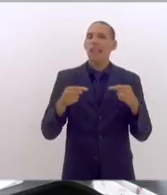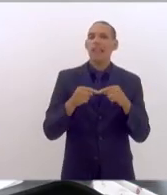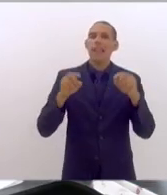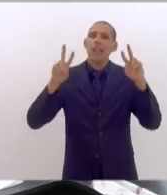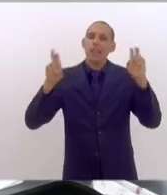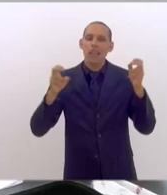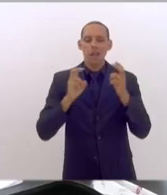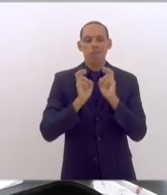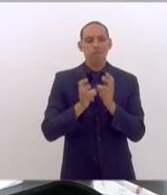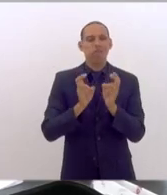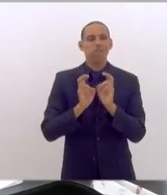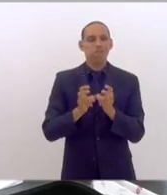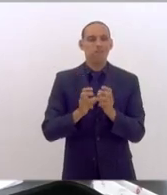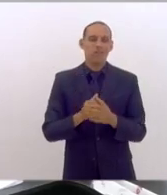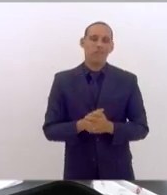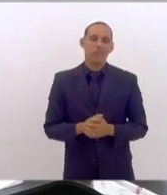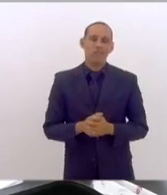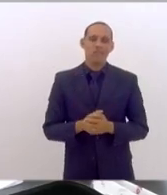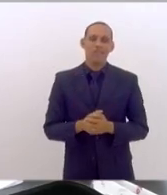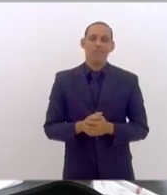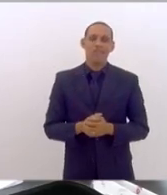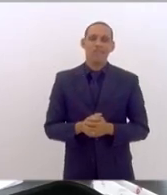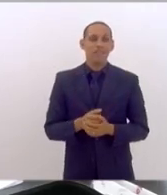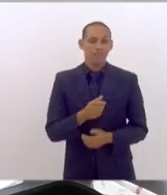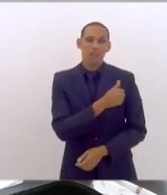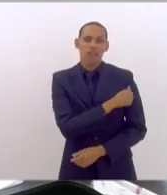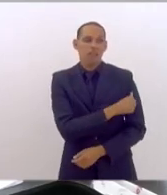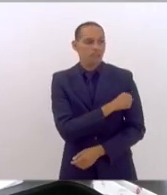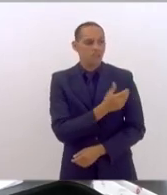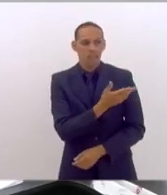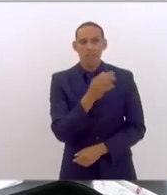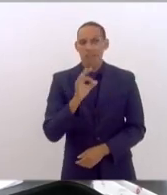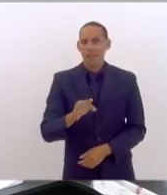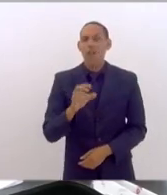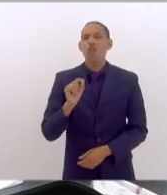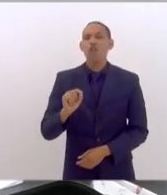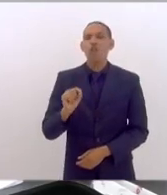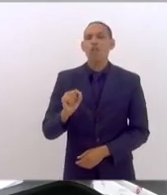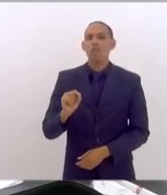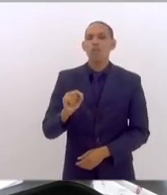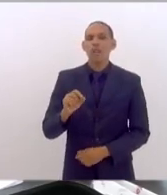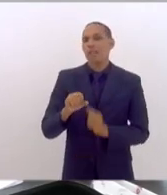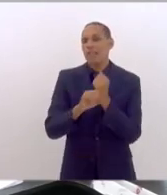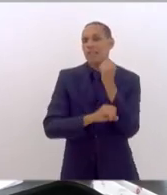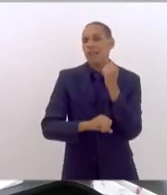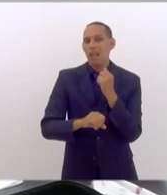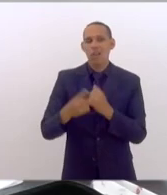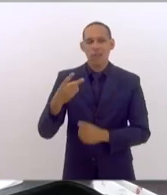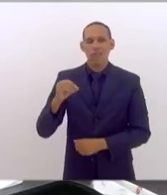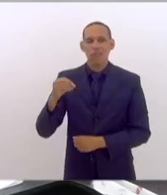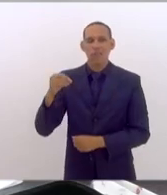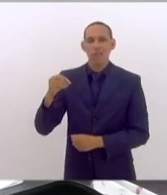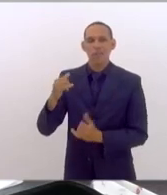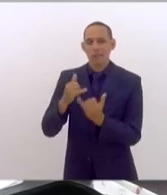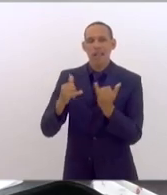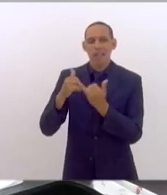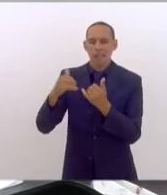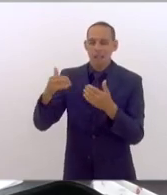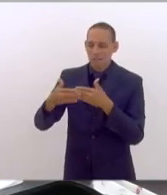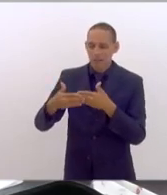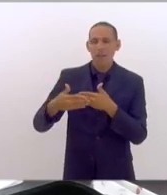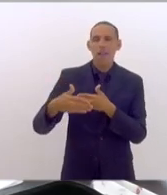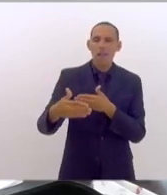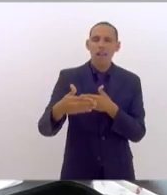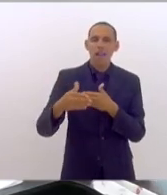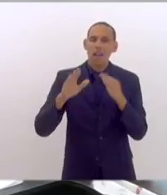é que é a região tem razão que a partida da segunda metade do século passado houve uma ênfase